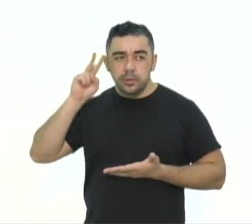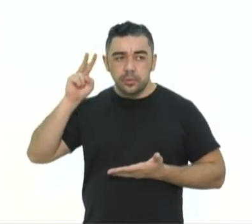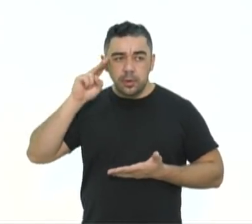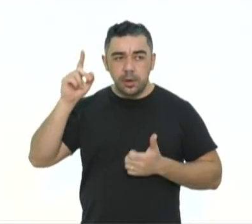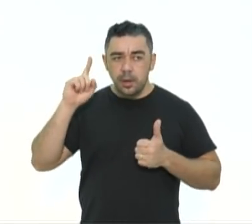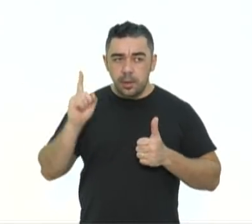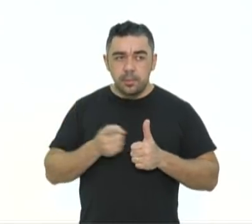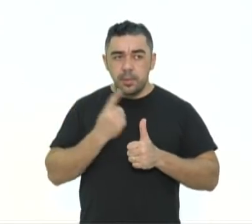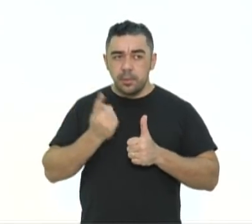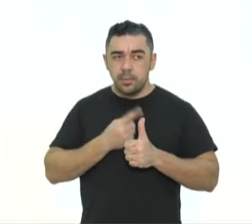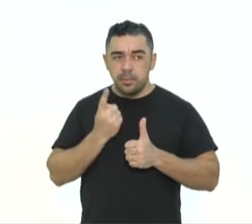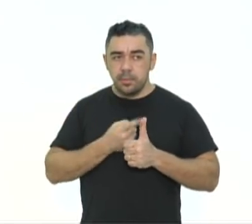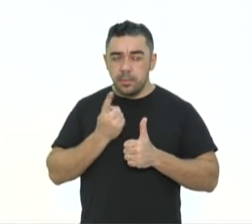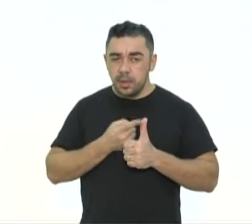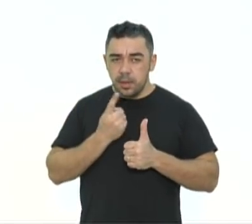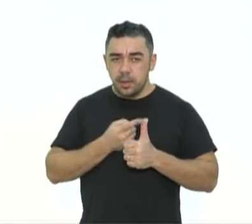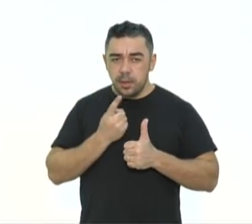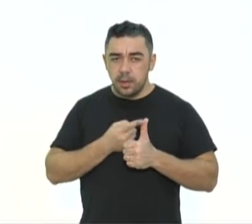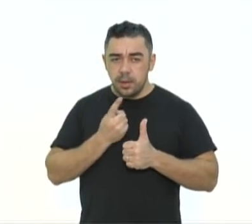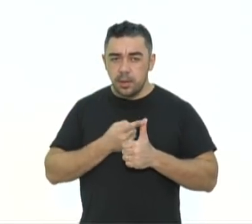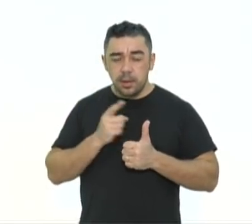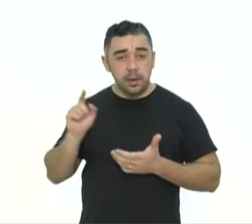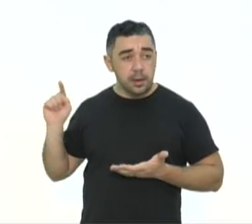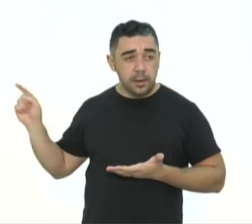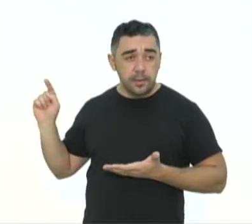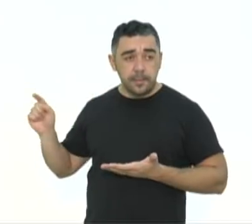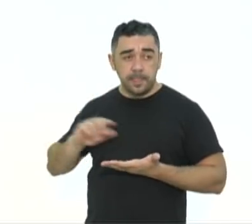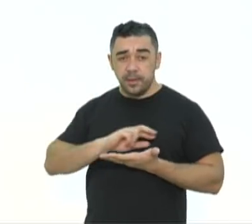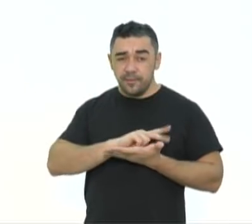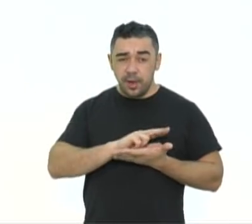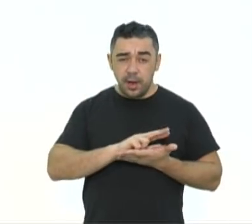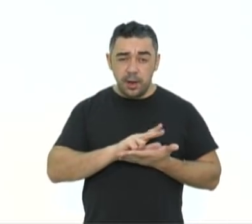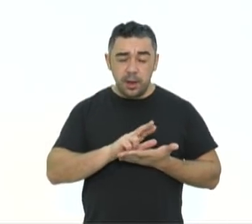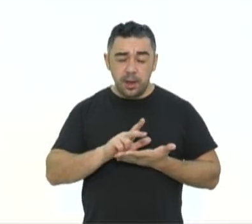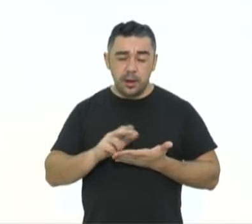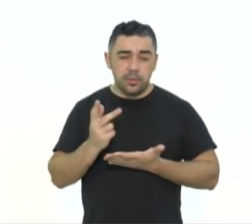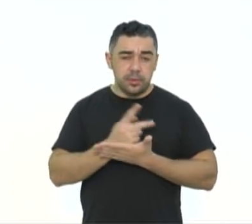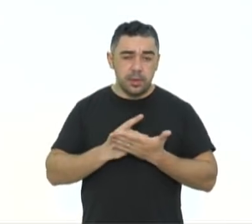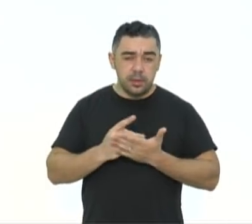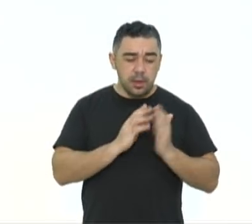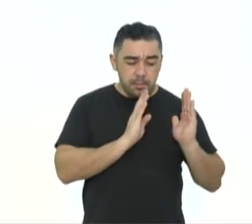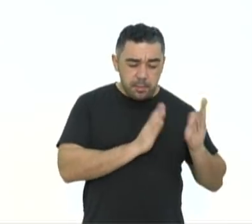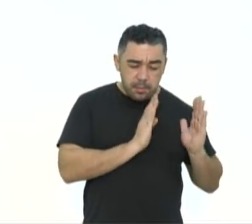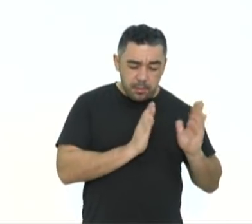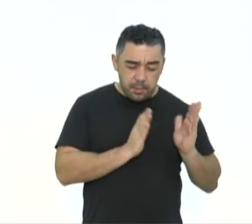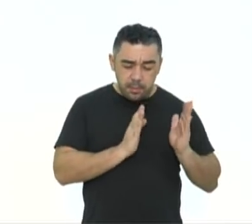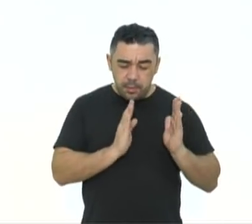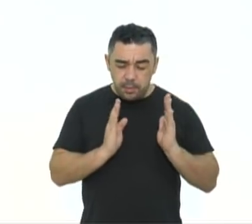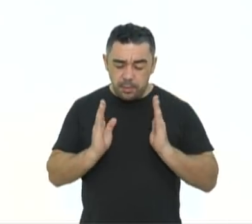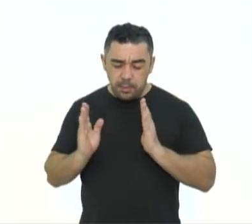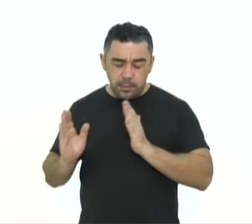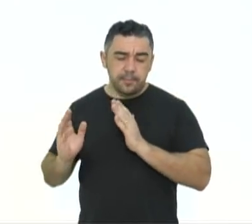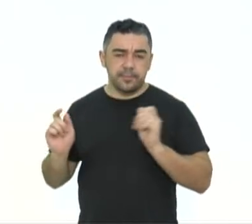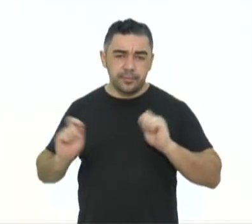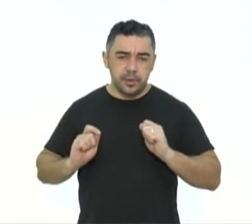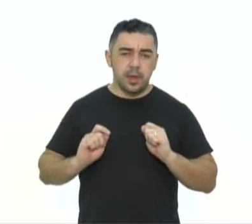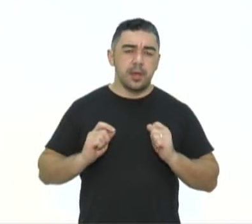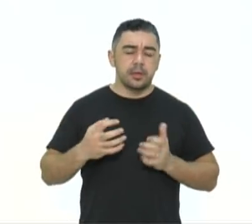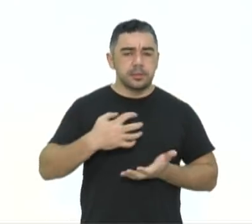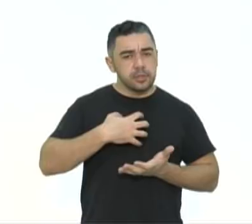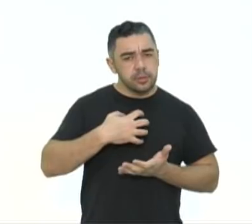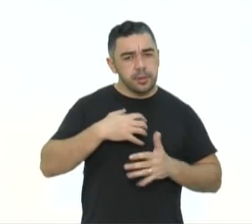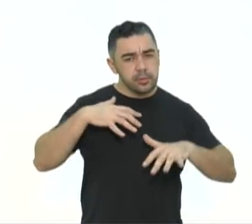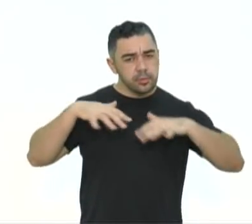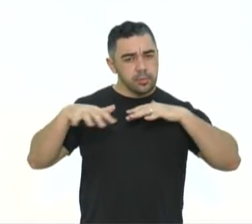primeira animação então, que ele fazia exatamente vários desenhos e esses desenhos eram colocados, interpolados um no outro para poder dar a sensação